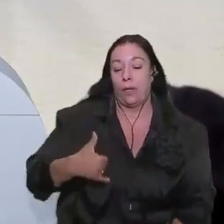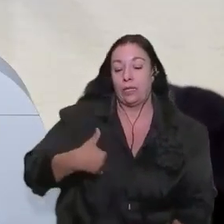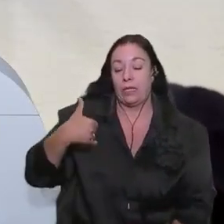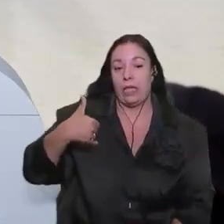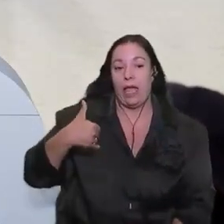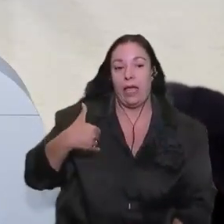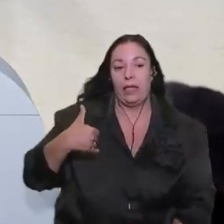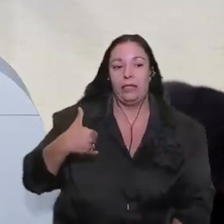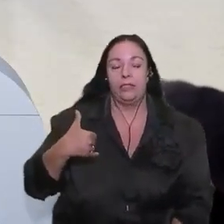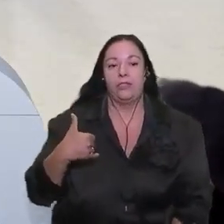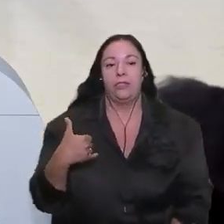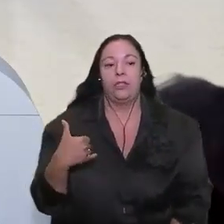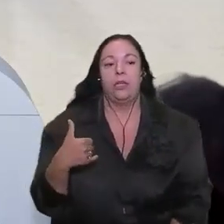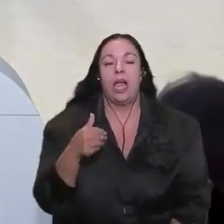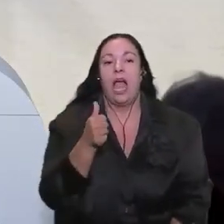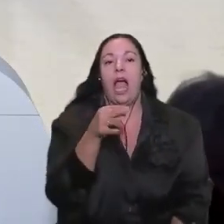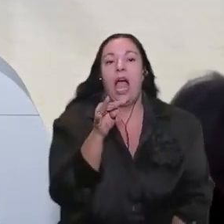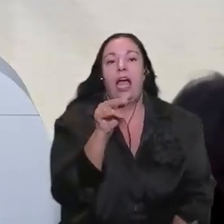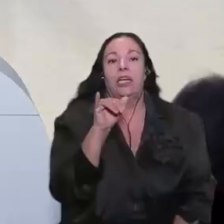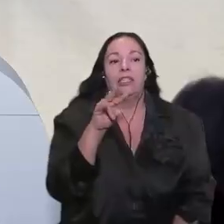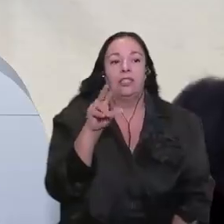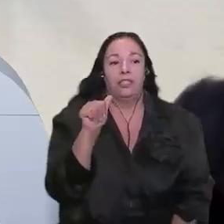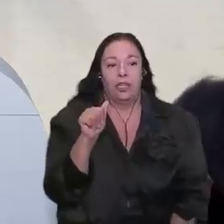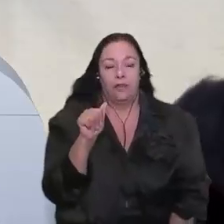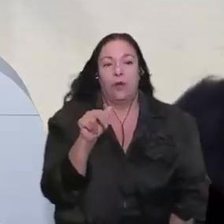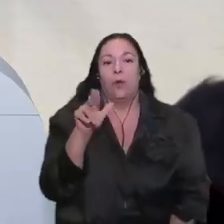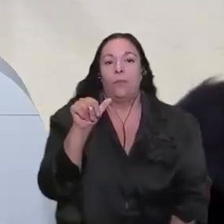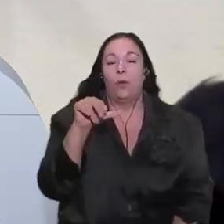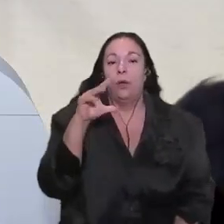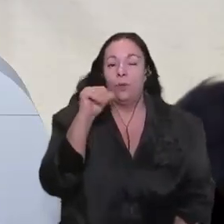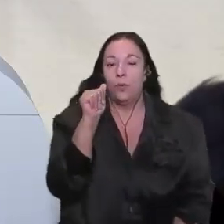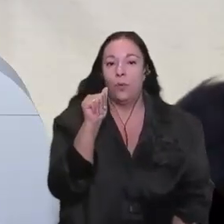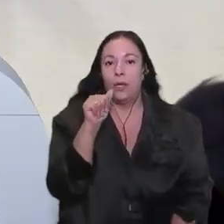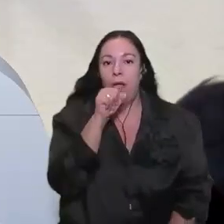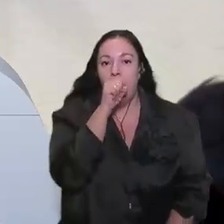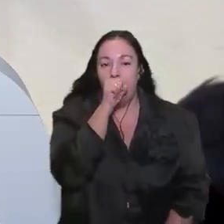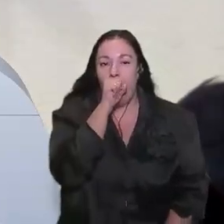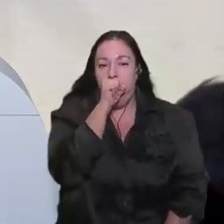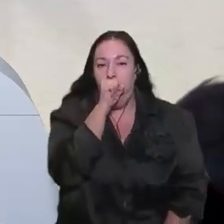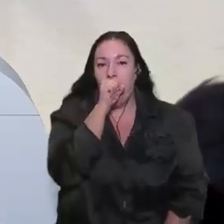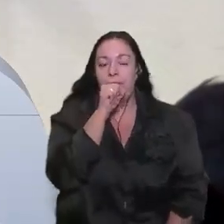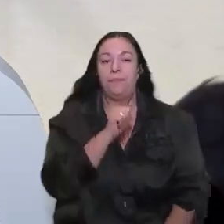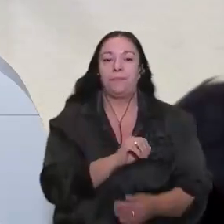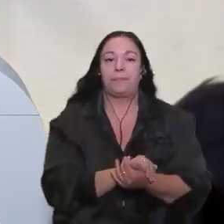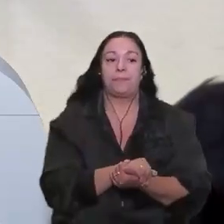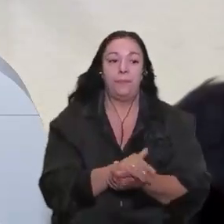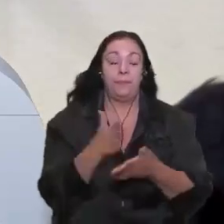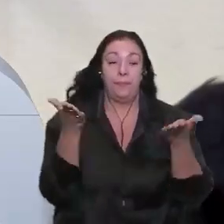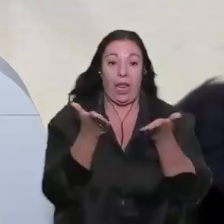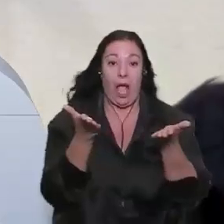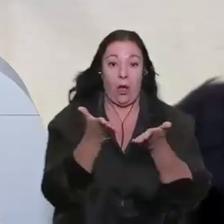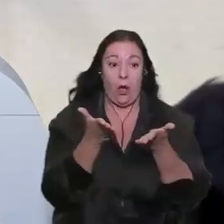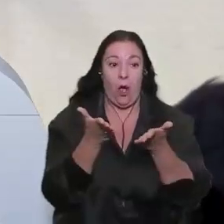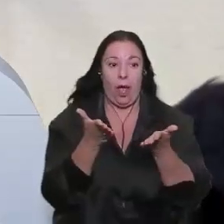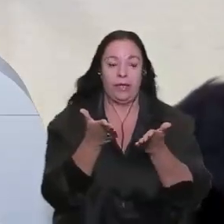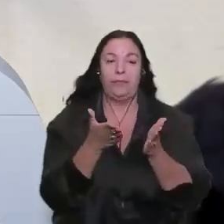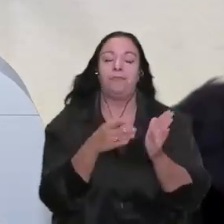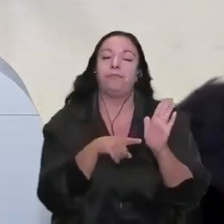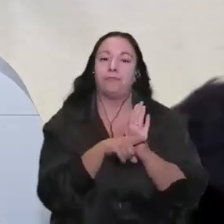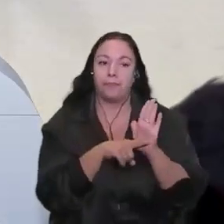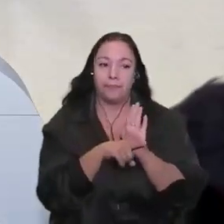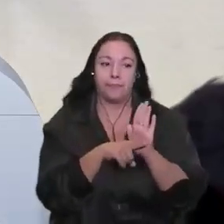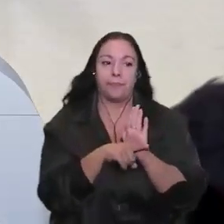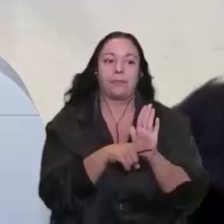estou me sentindo mais ativa do que nunca, né? Eu acho que estou me sentindo, principalmente agora que está amenizando um